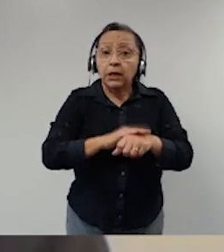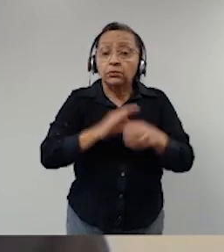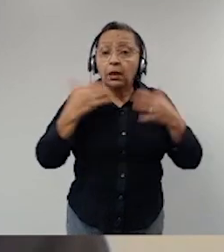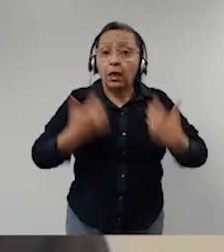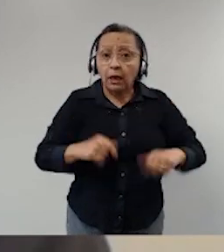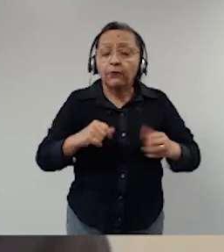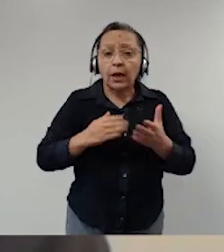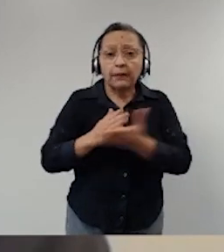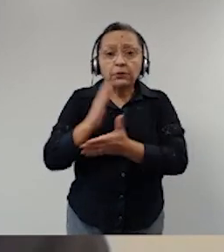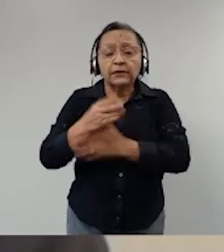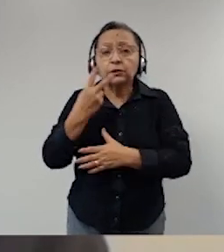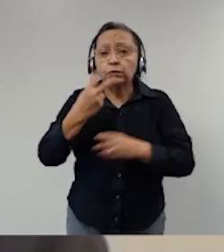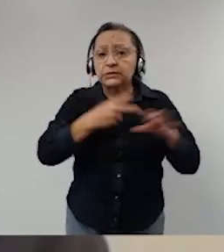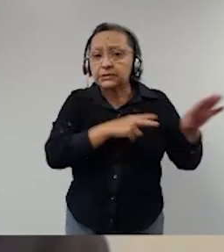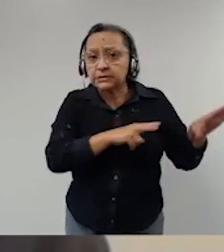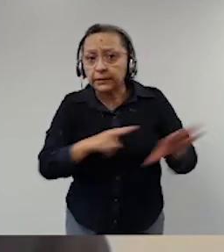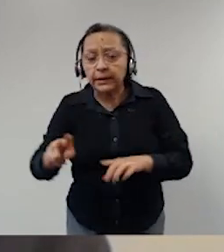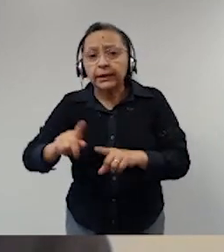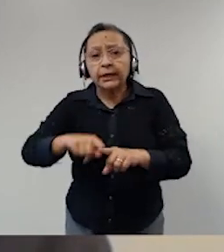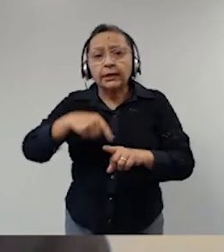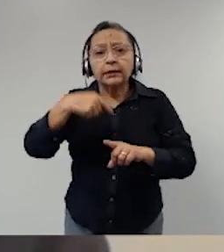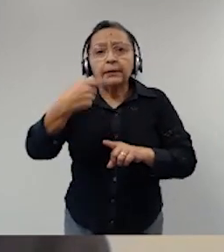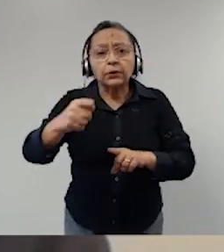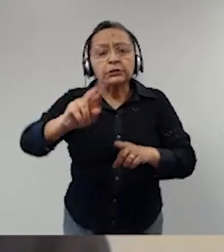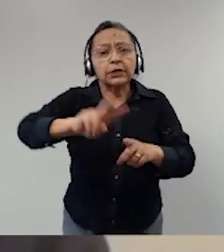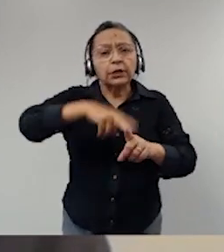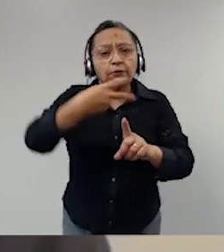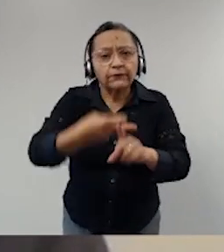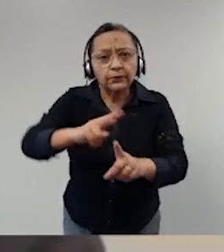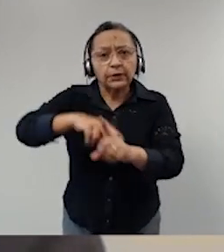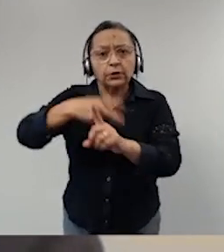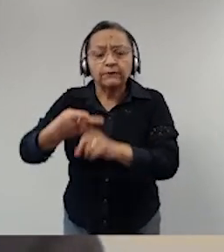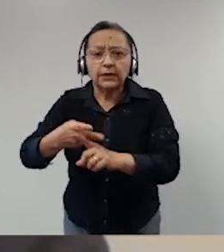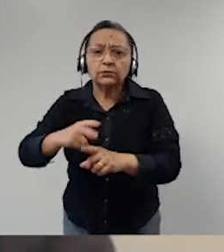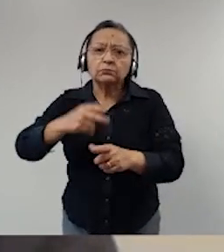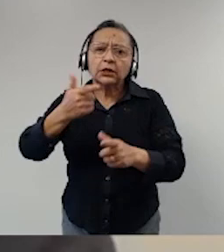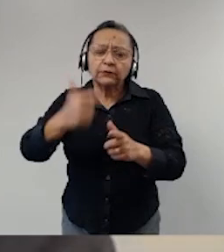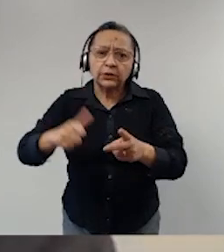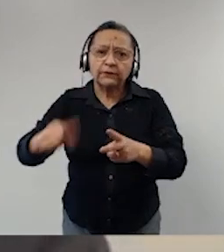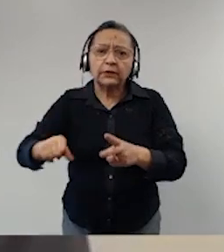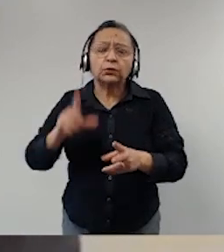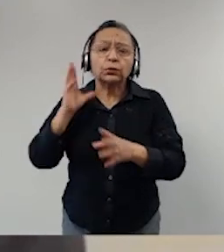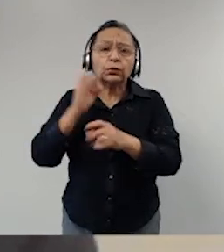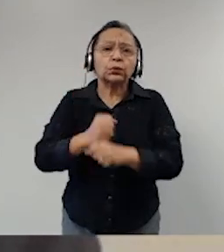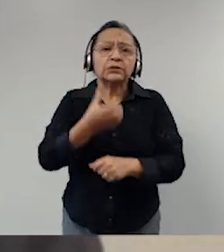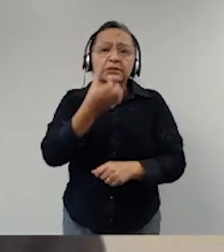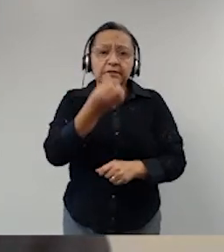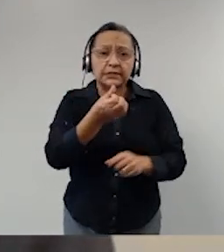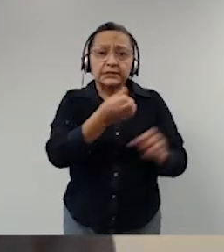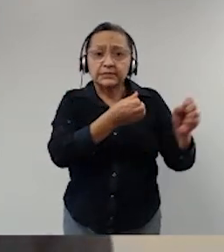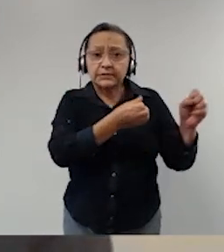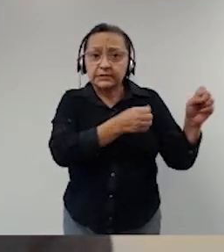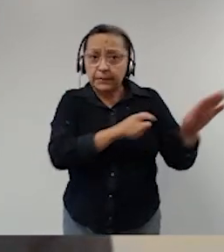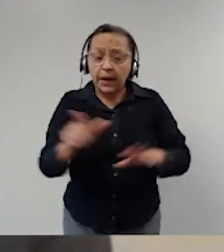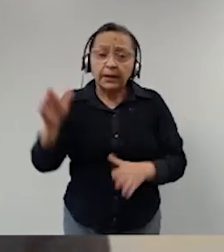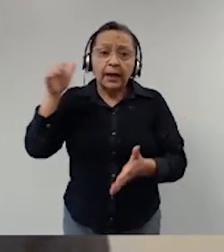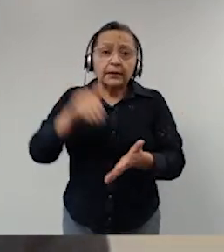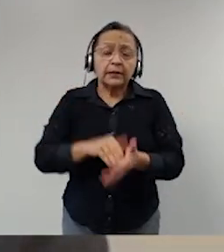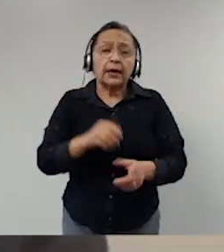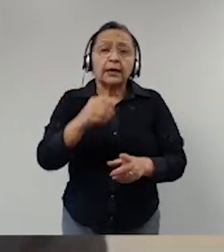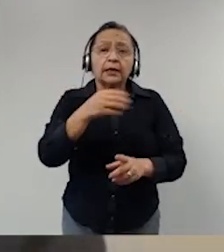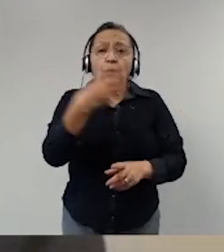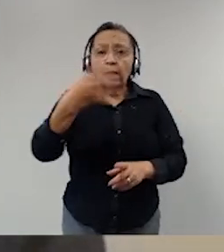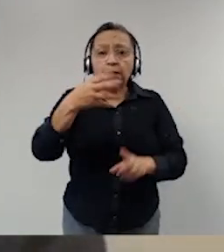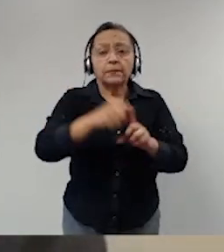2 semanas e seria depois renovado 2 vezes, de forma que durou 6 semanas até 4 de maio. Isto vai dar